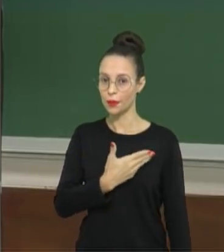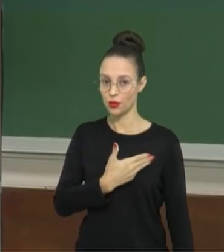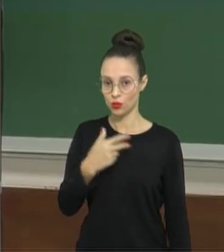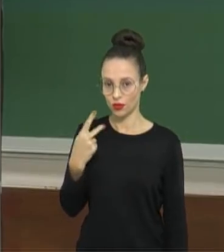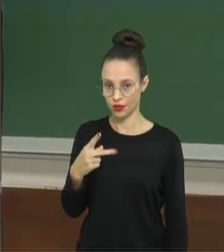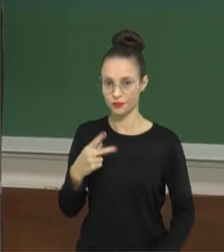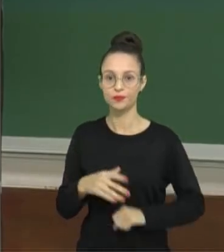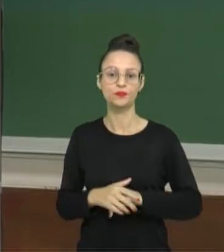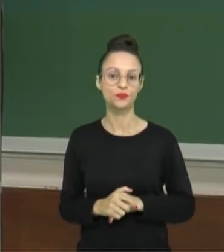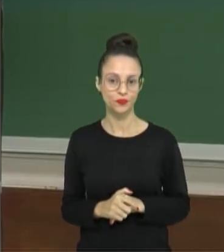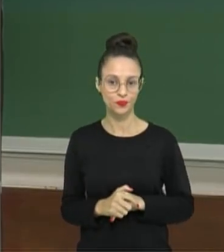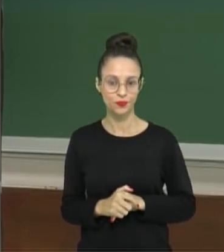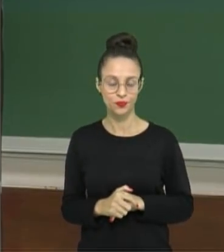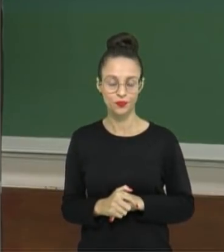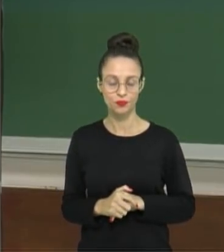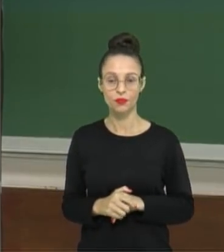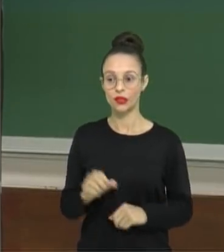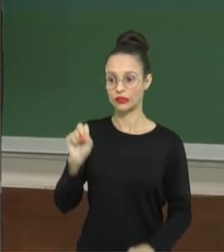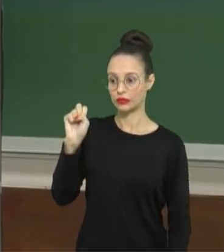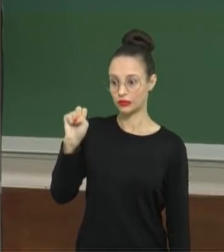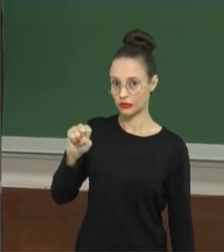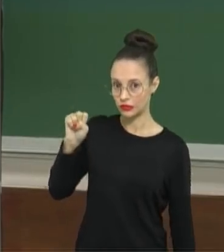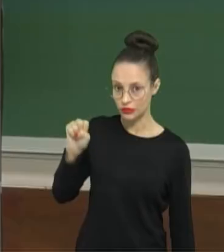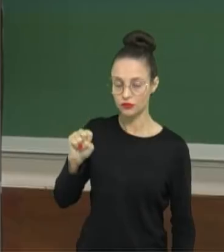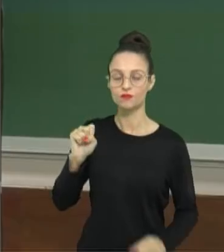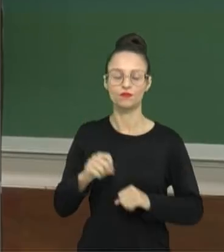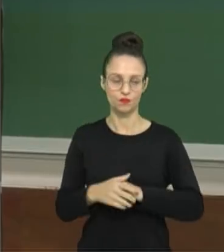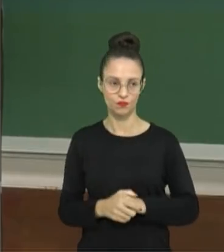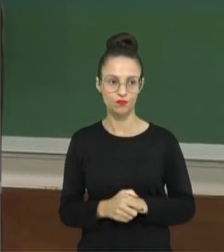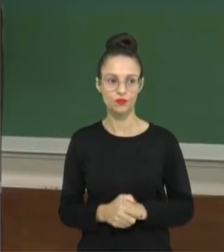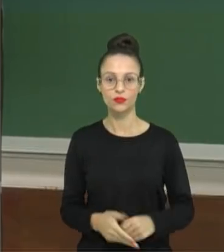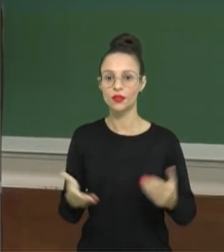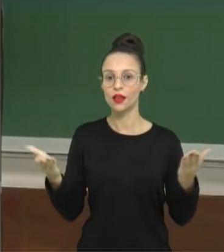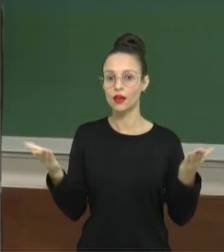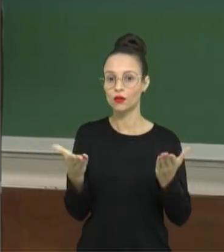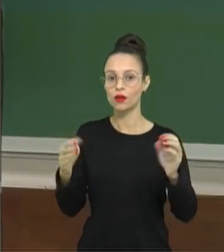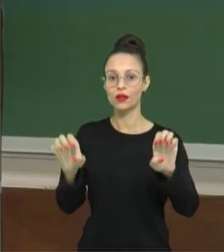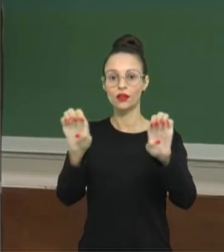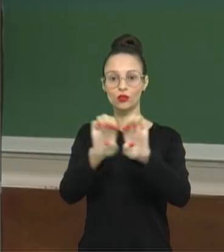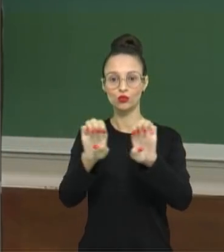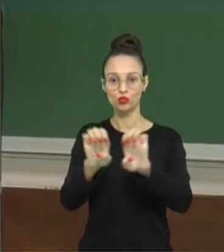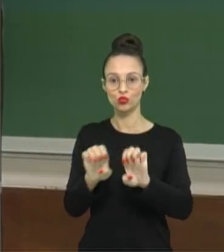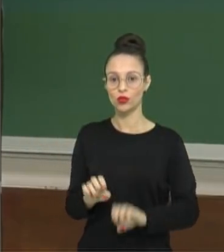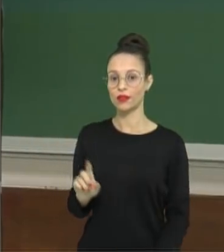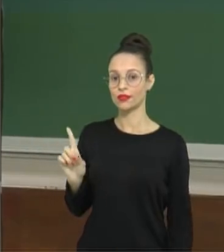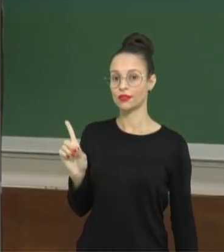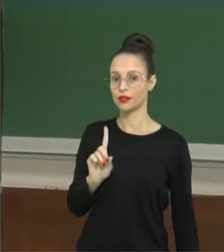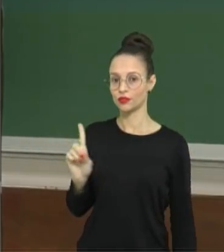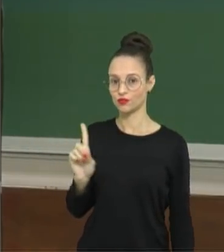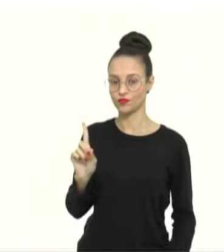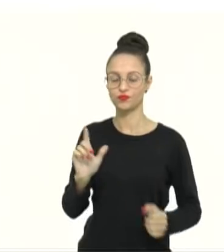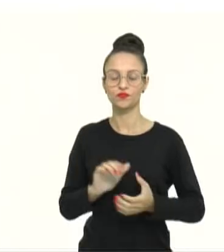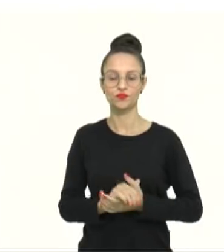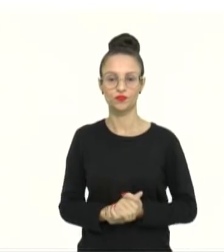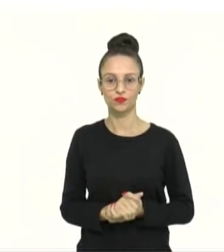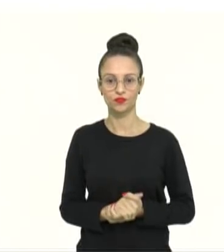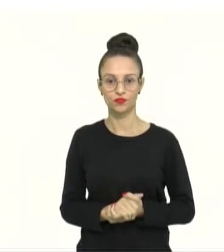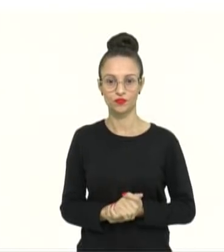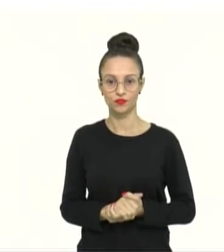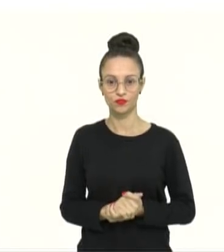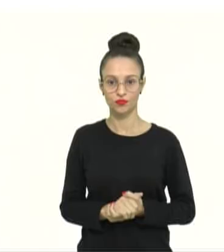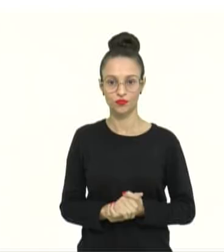dele, ok? Afirmativa. Vamos para a estrutura negativa. He